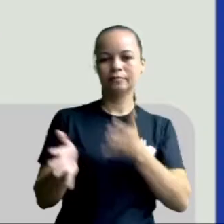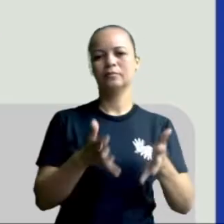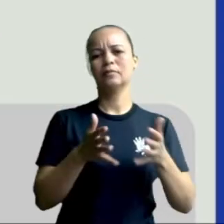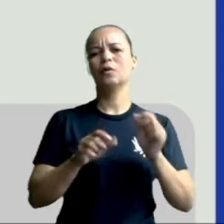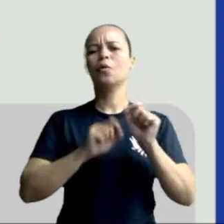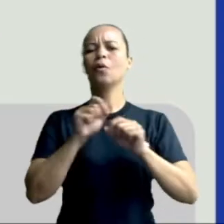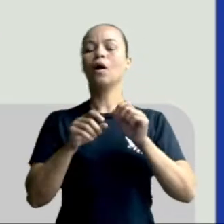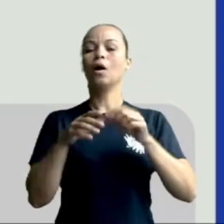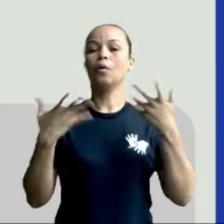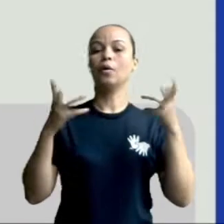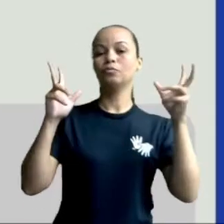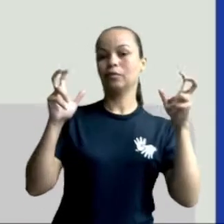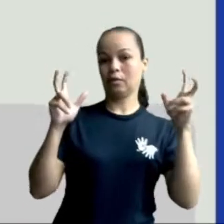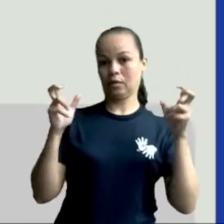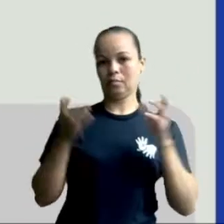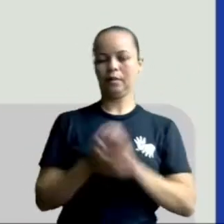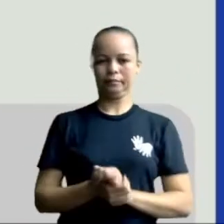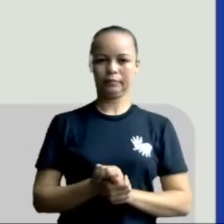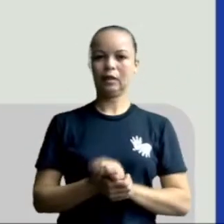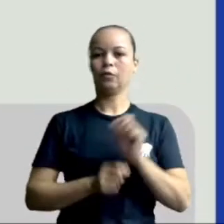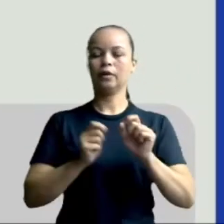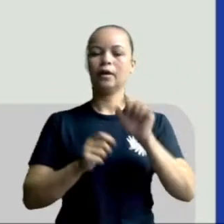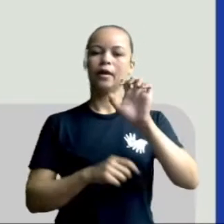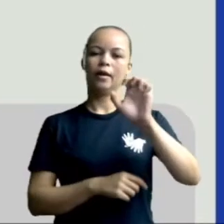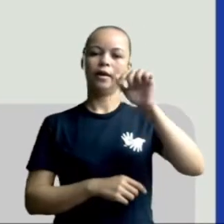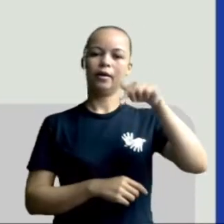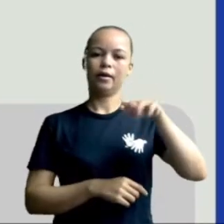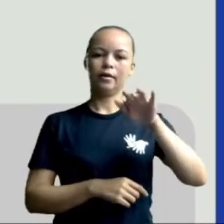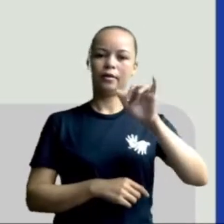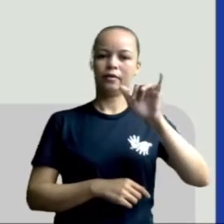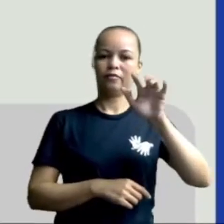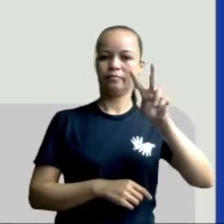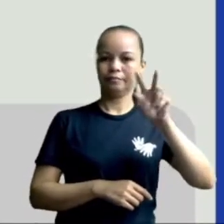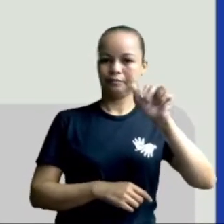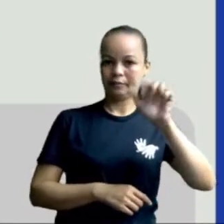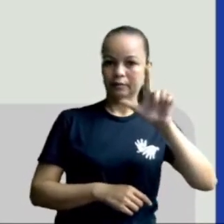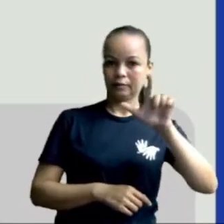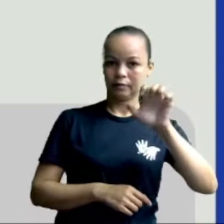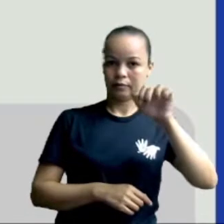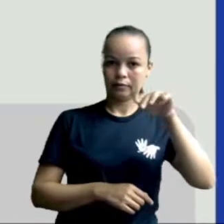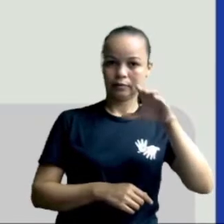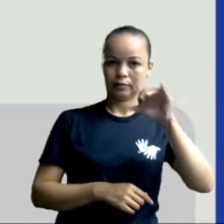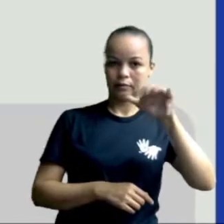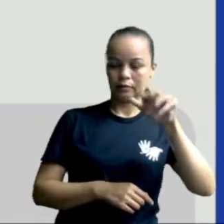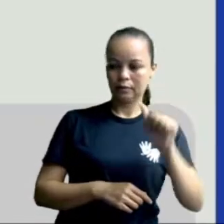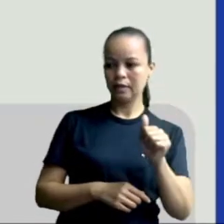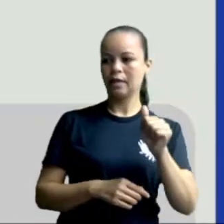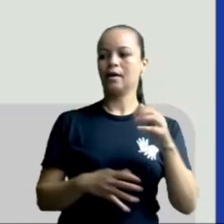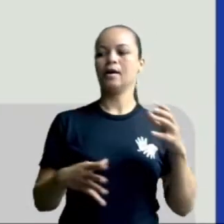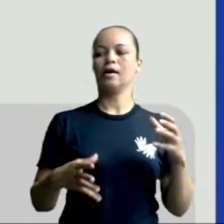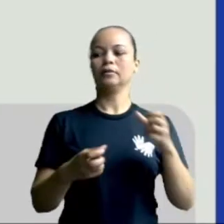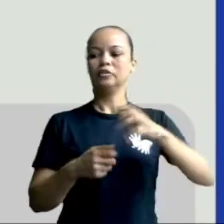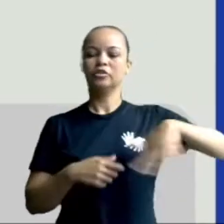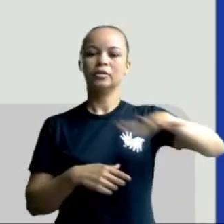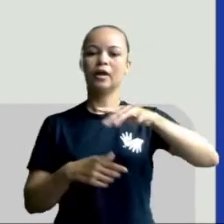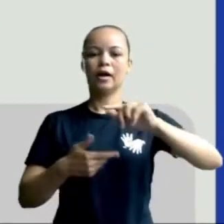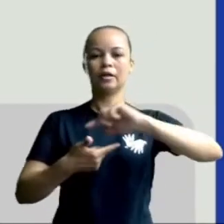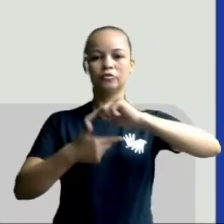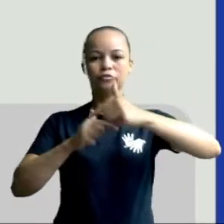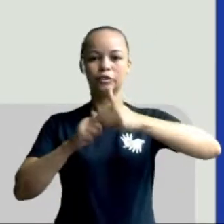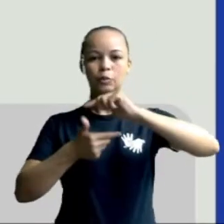assunto? O assunto é equivalência de área de figuras planas, cálculo de área de figuras